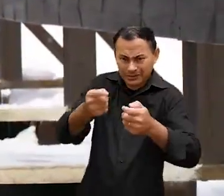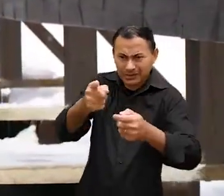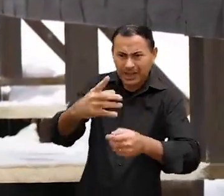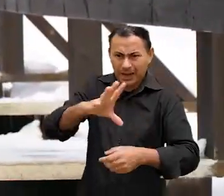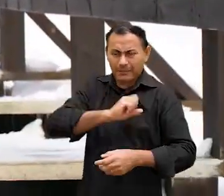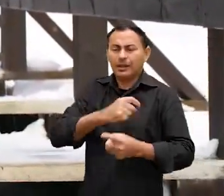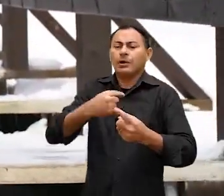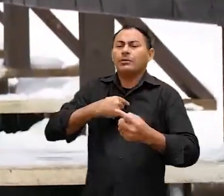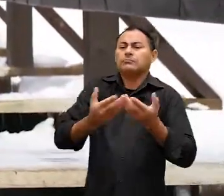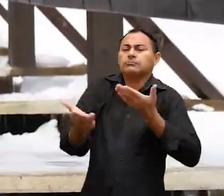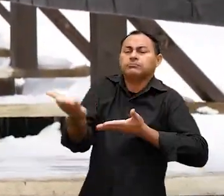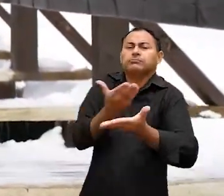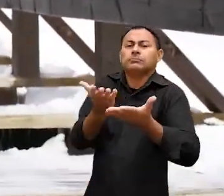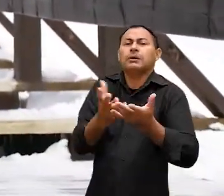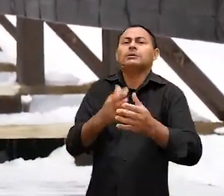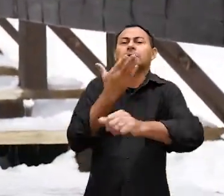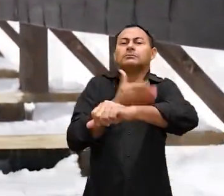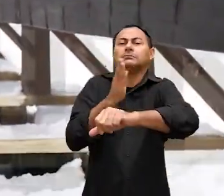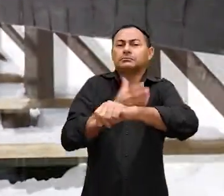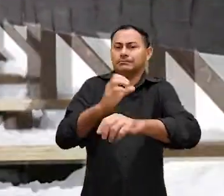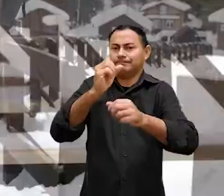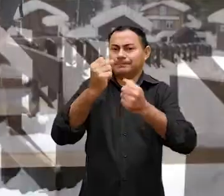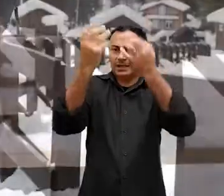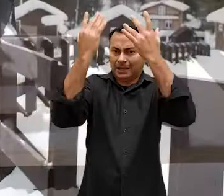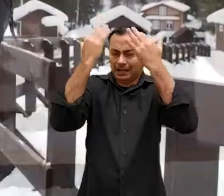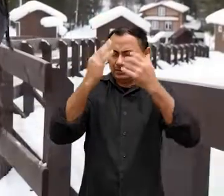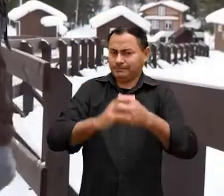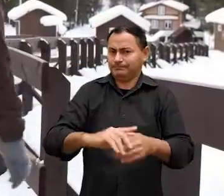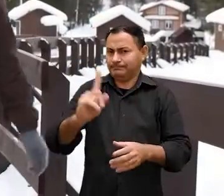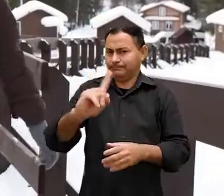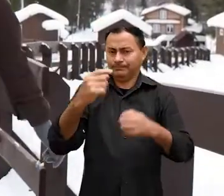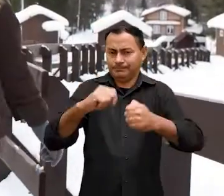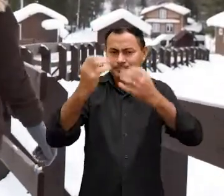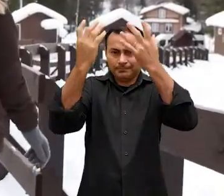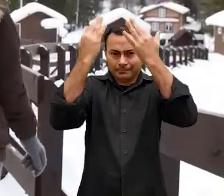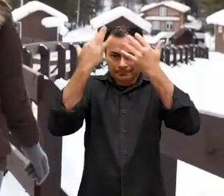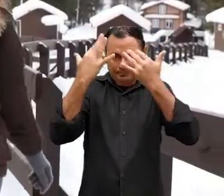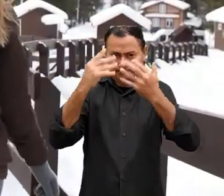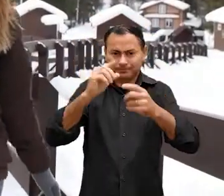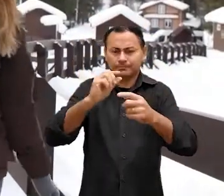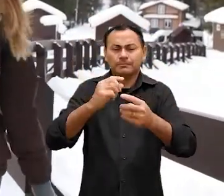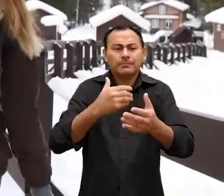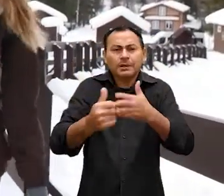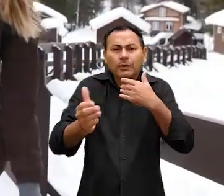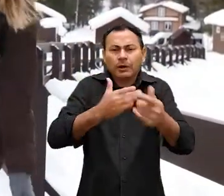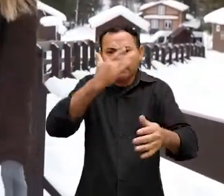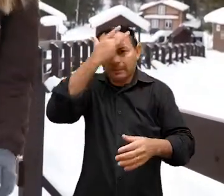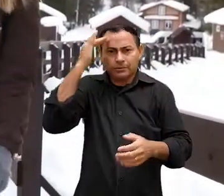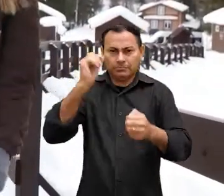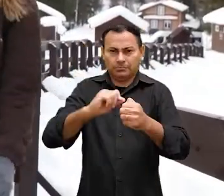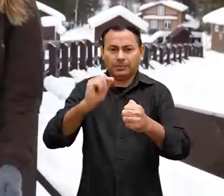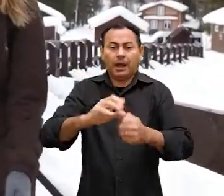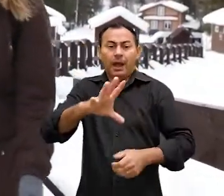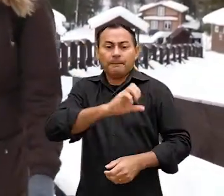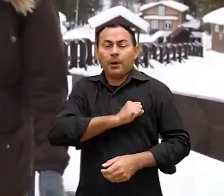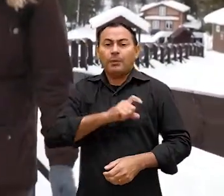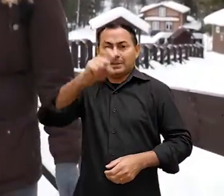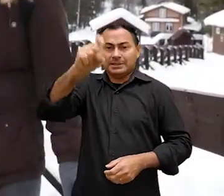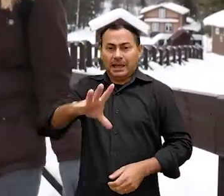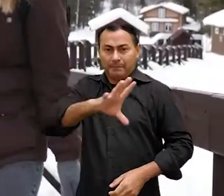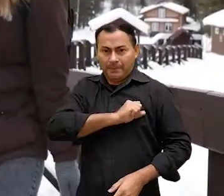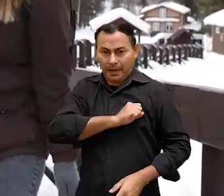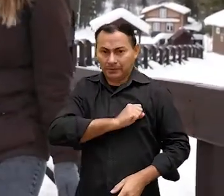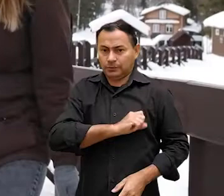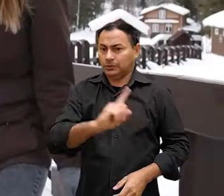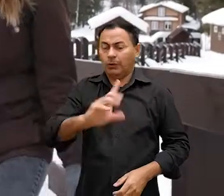está a prática da graça? Não é preciso graça para fazer isso. Qualquer ser humano faz isso. Amar para ser amado.